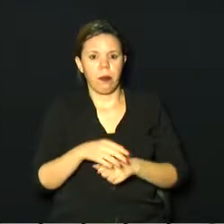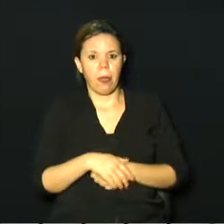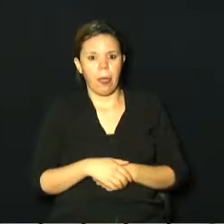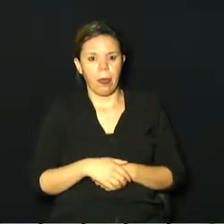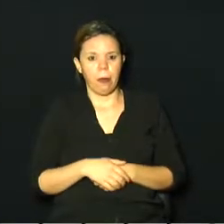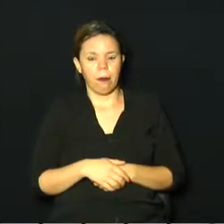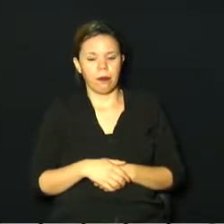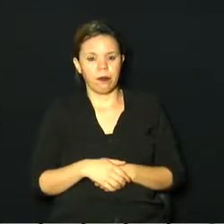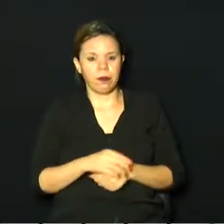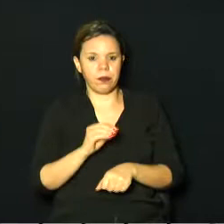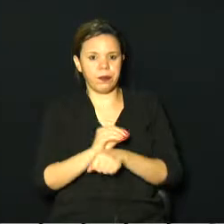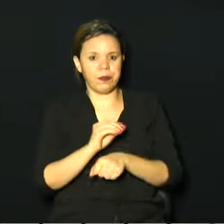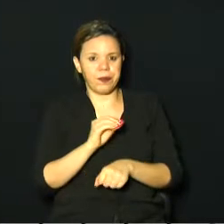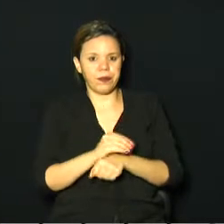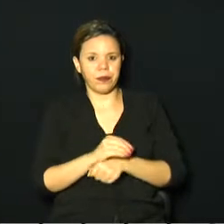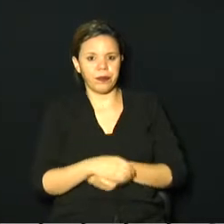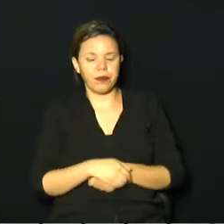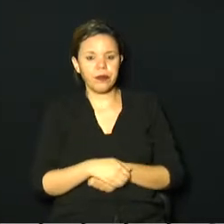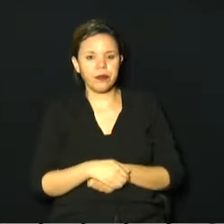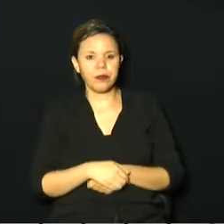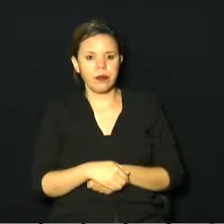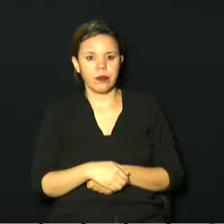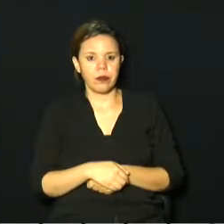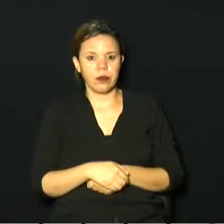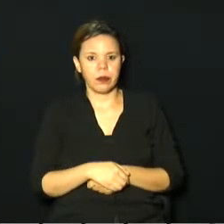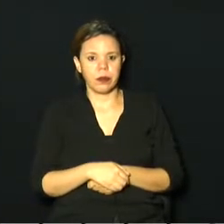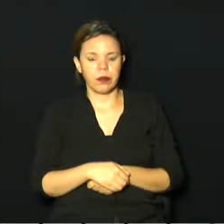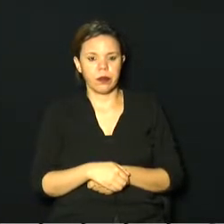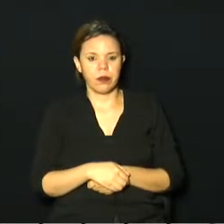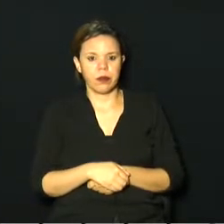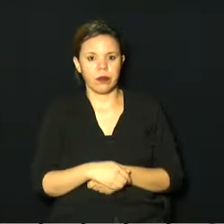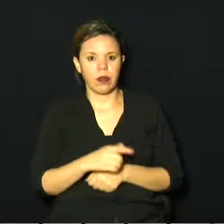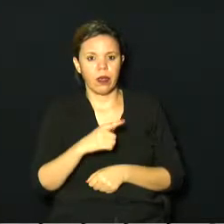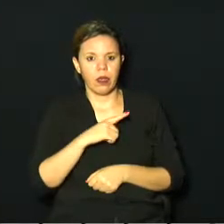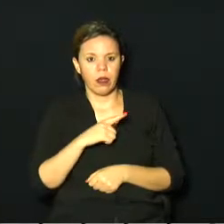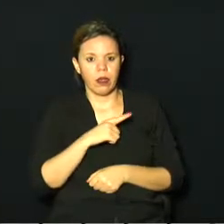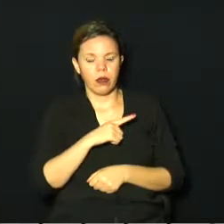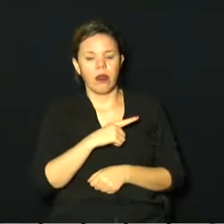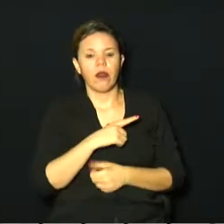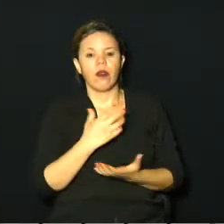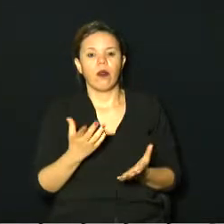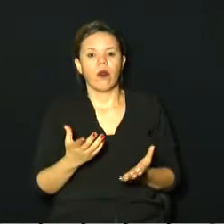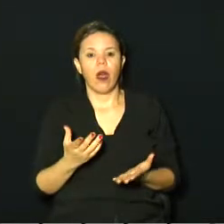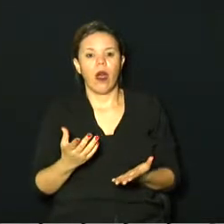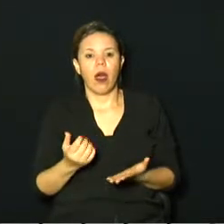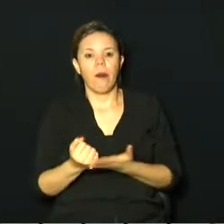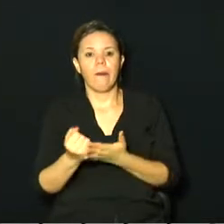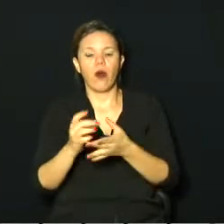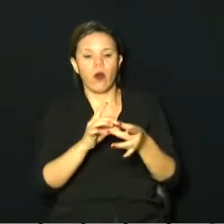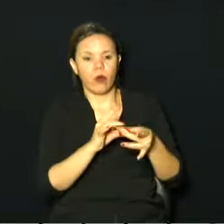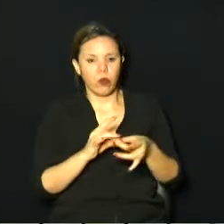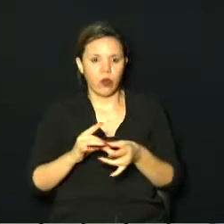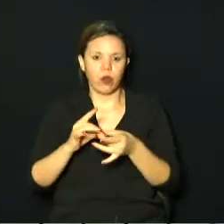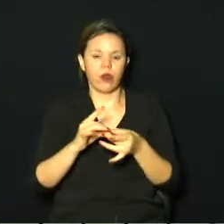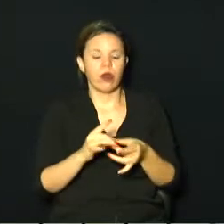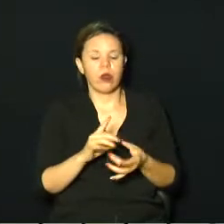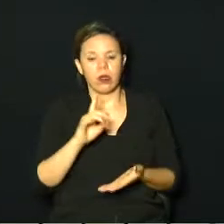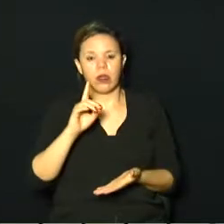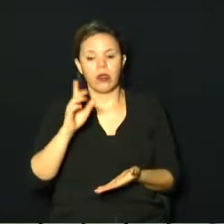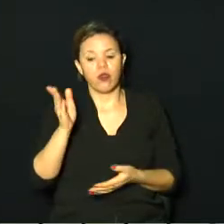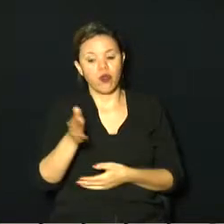dar proteção, é a gente buscar coletivamente a suspensão dessa